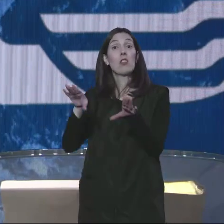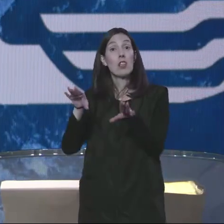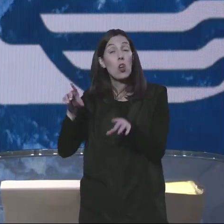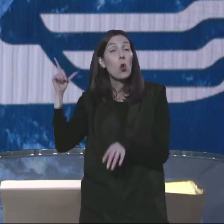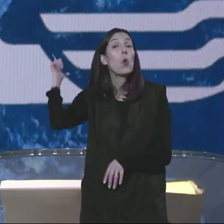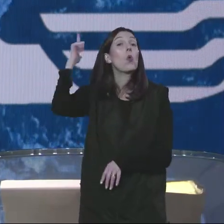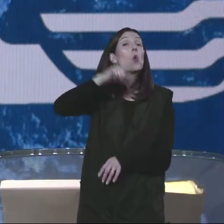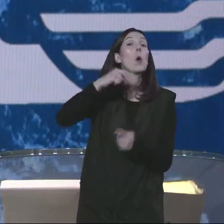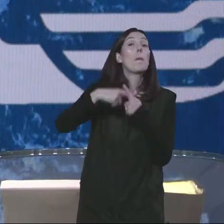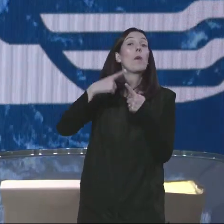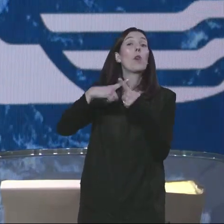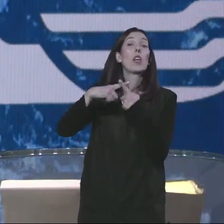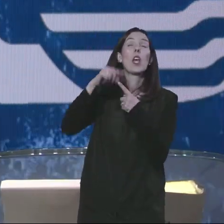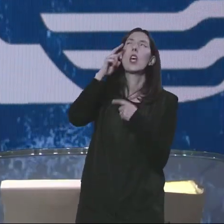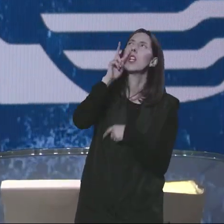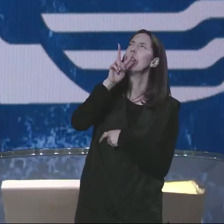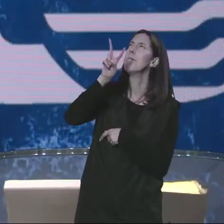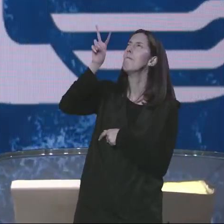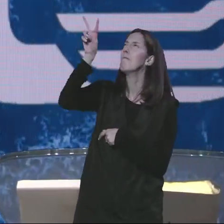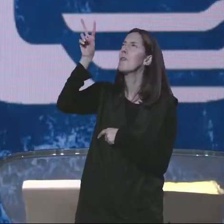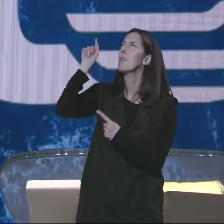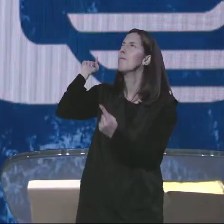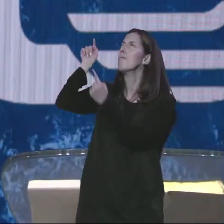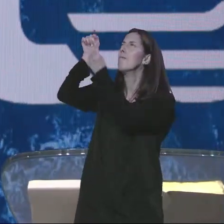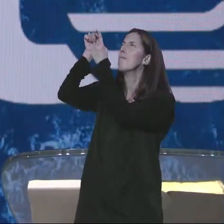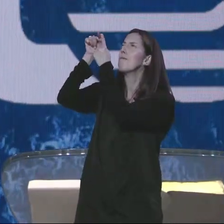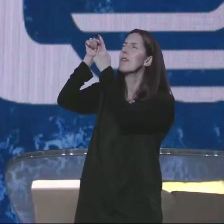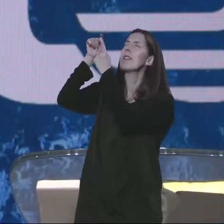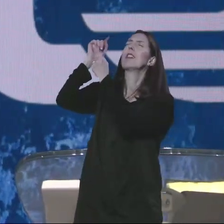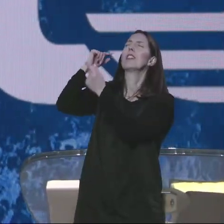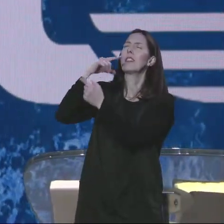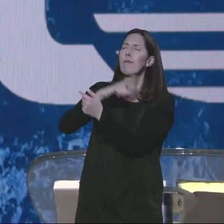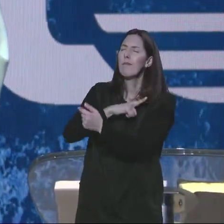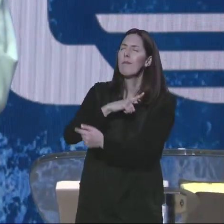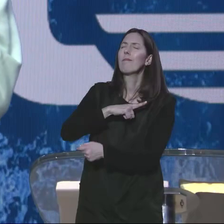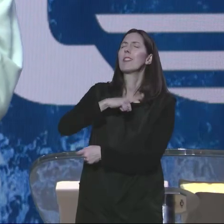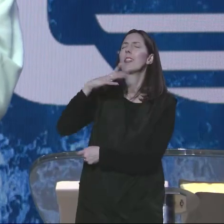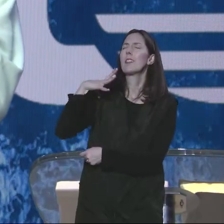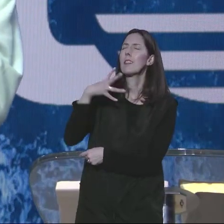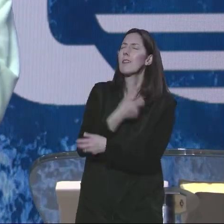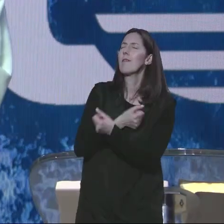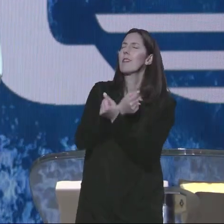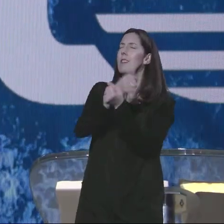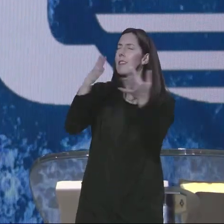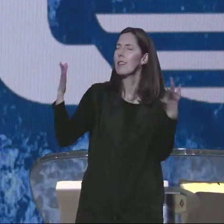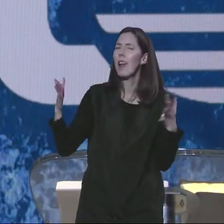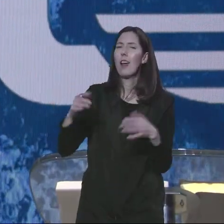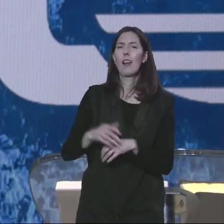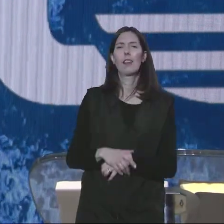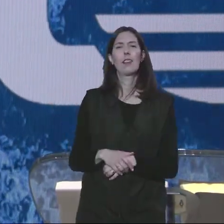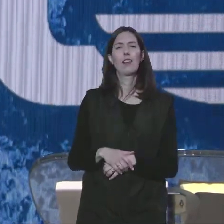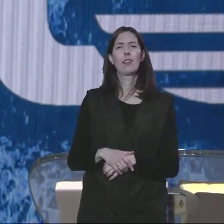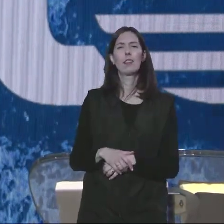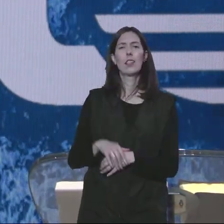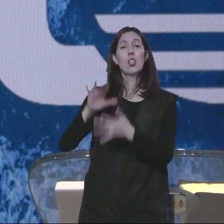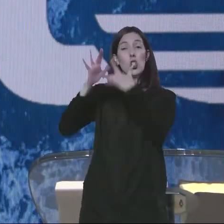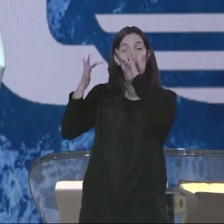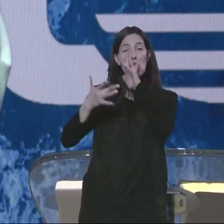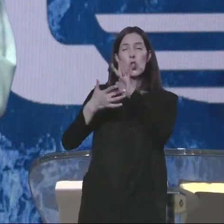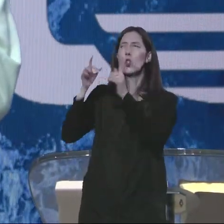conseguiu porque Ele continuou olhando e fixando os olhos na recompensa, fixando os olhos na